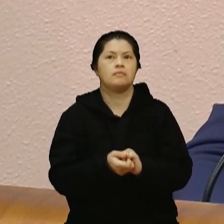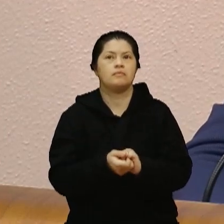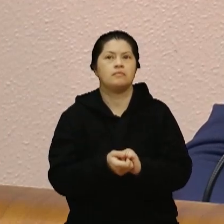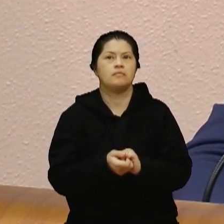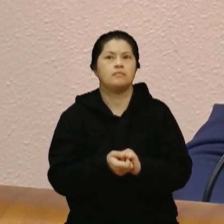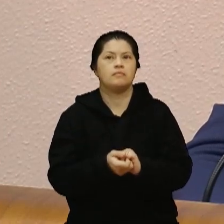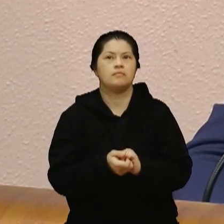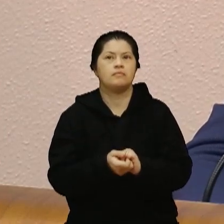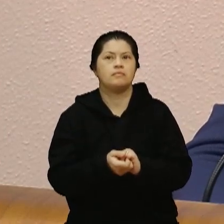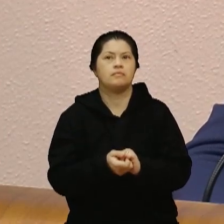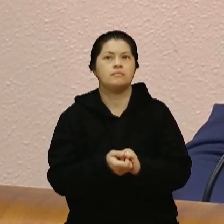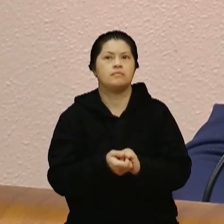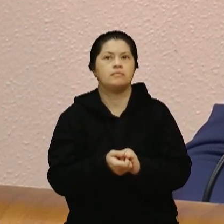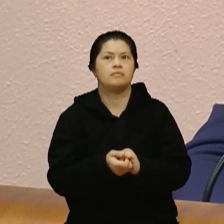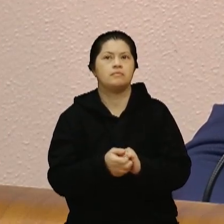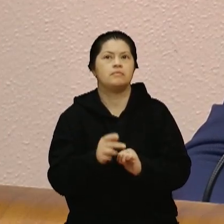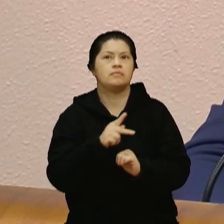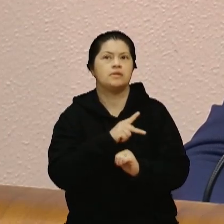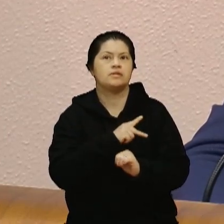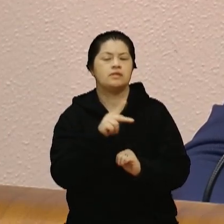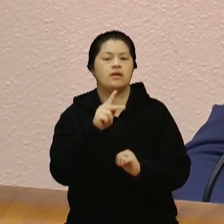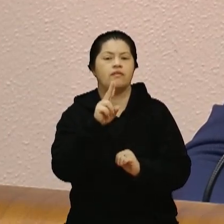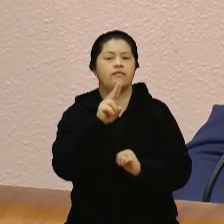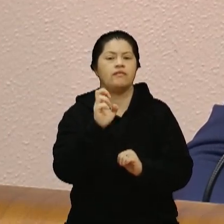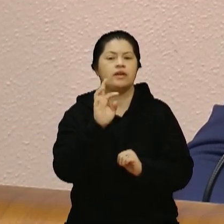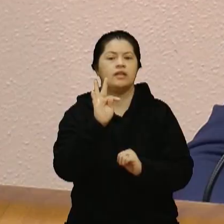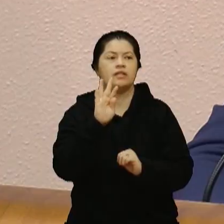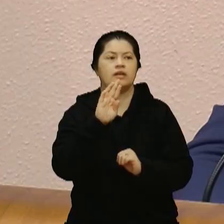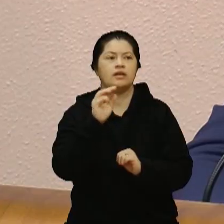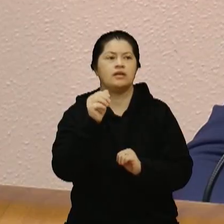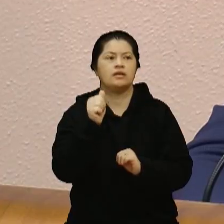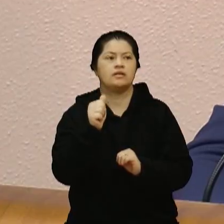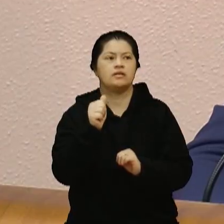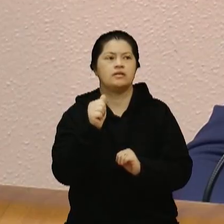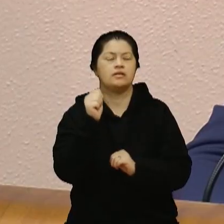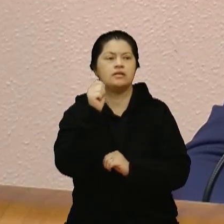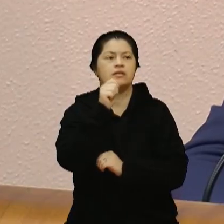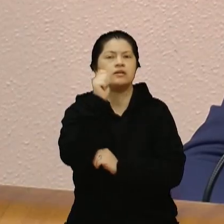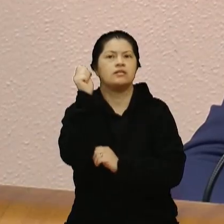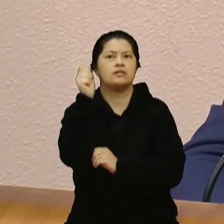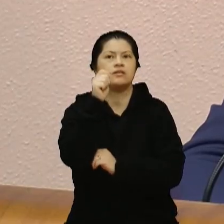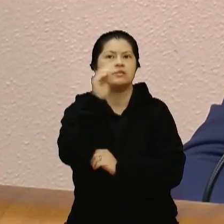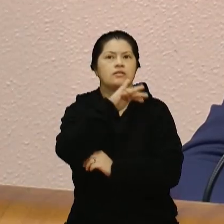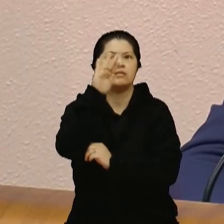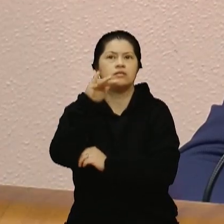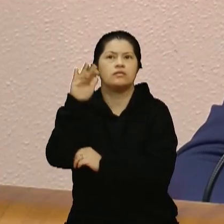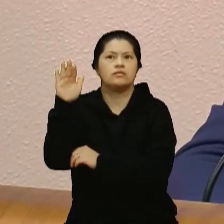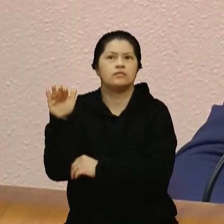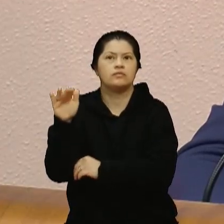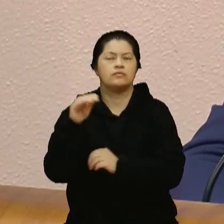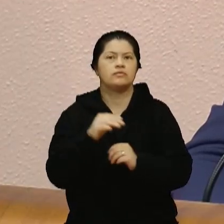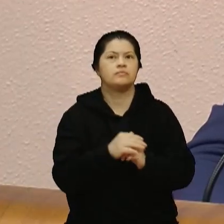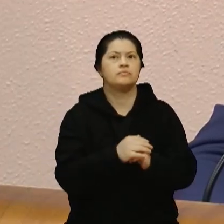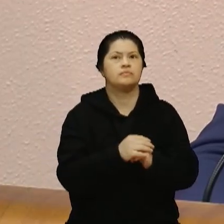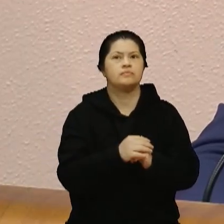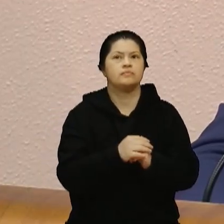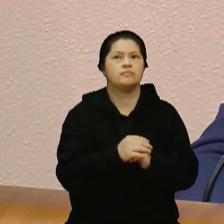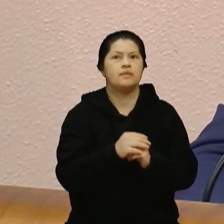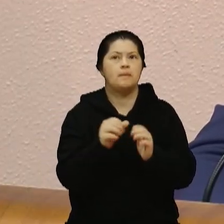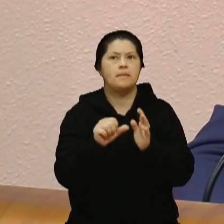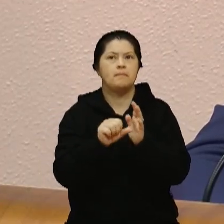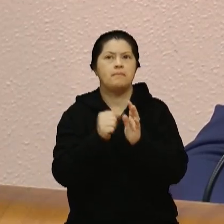A presidente da Veteran Car Club Serra Gaúcha, Daniela Sebin. O